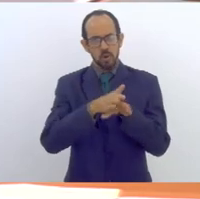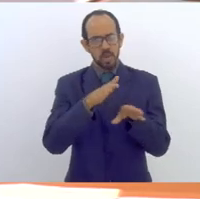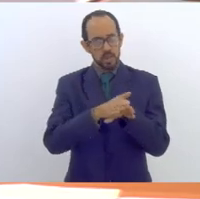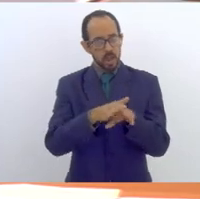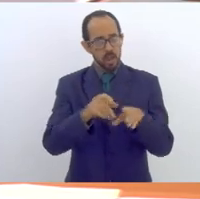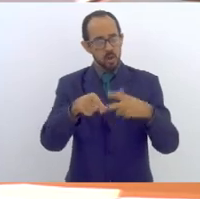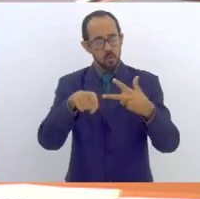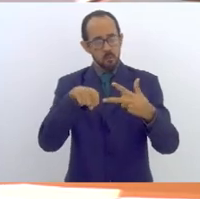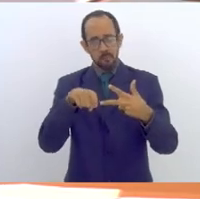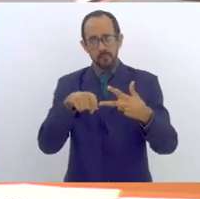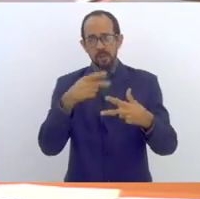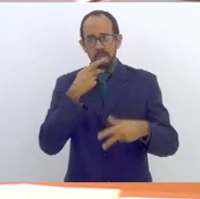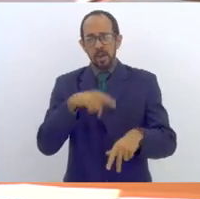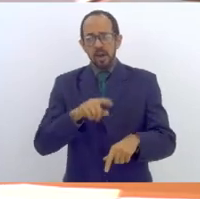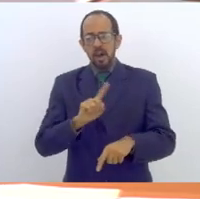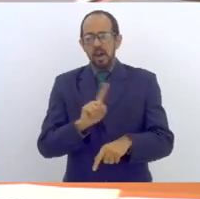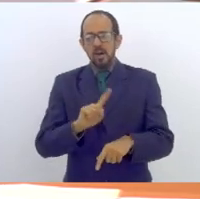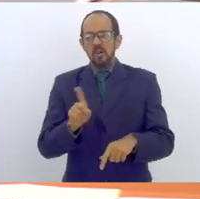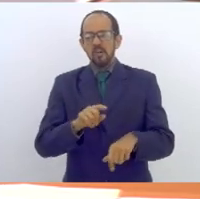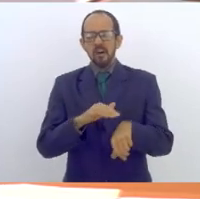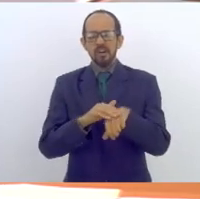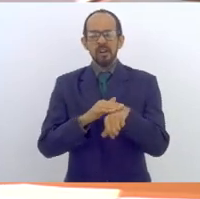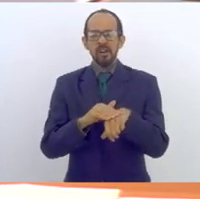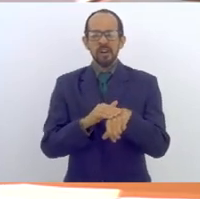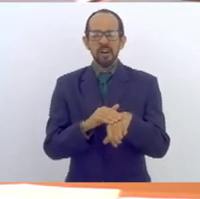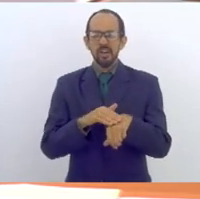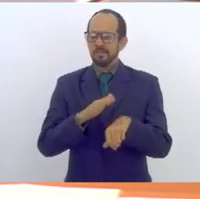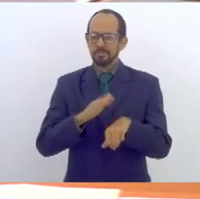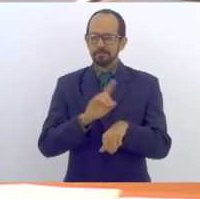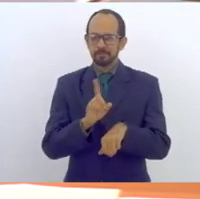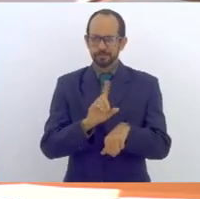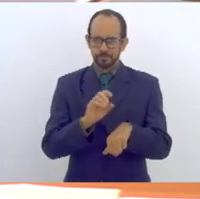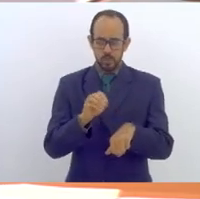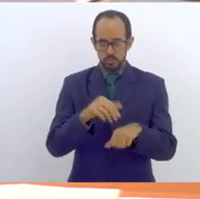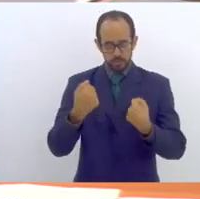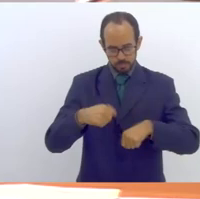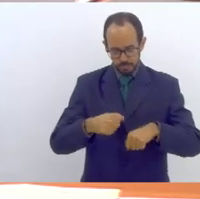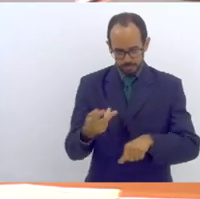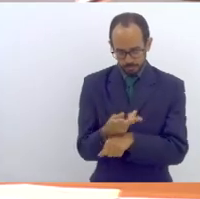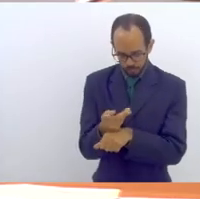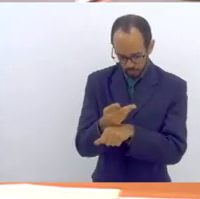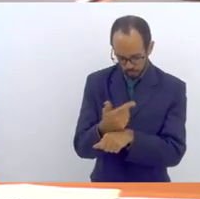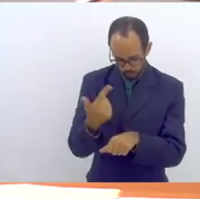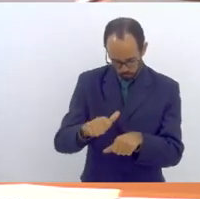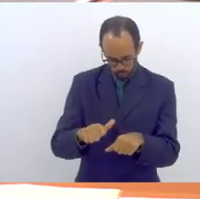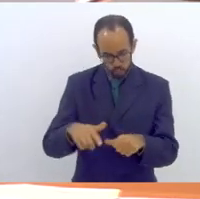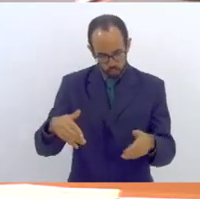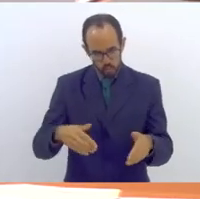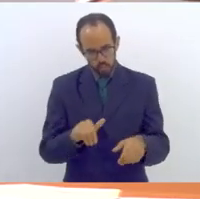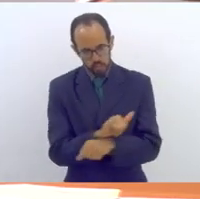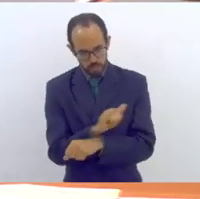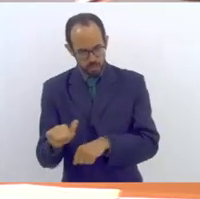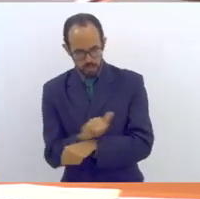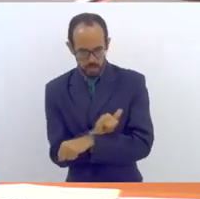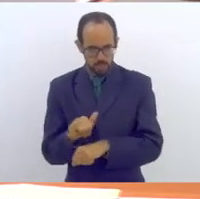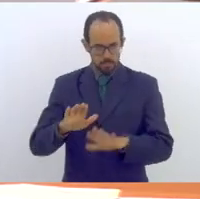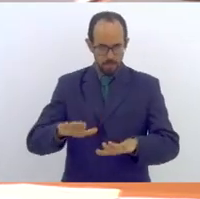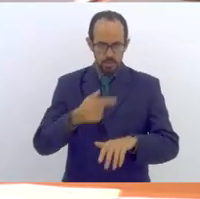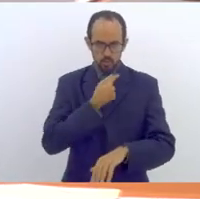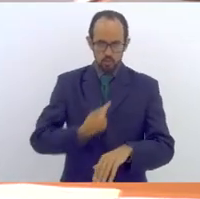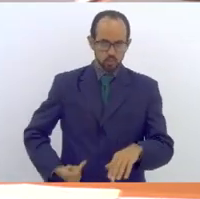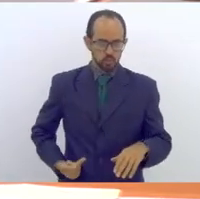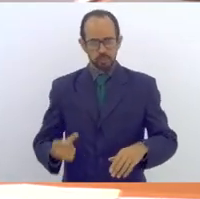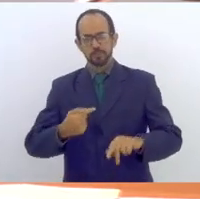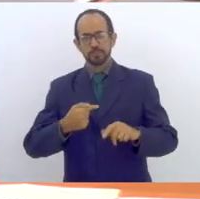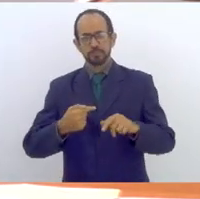dizendo Olha não vou tratar mais do assunto a gente tinha que buscar outro caminho mas o governador tem sido muito sensível no sentido de falar o seguinte olha